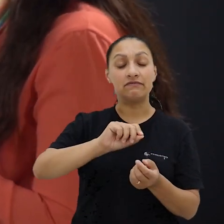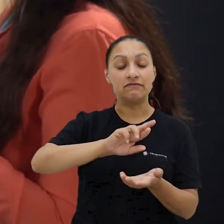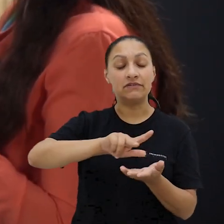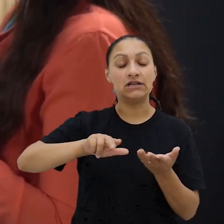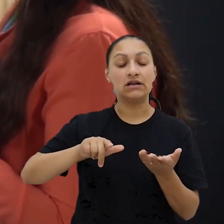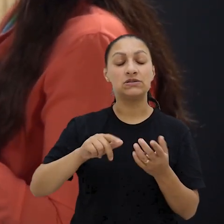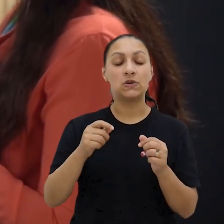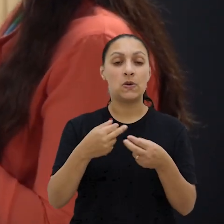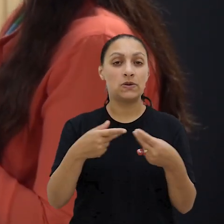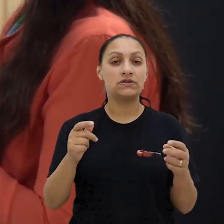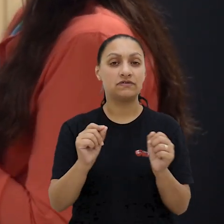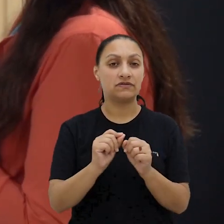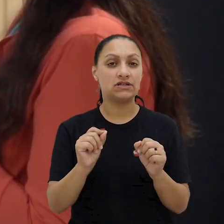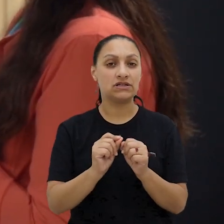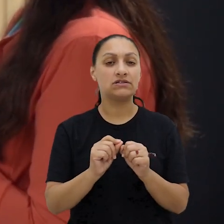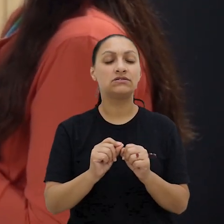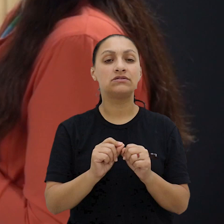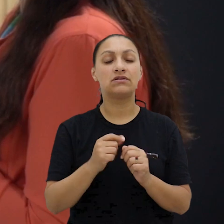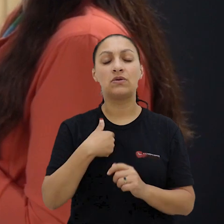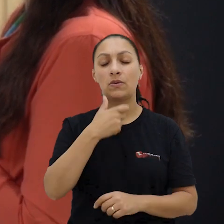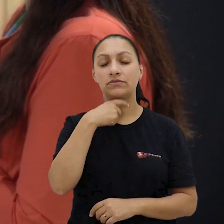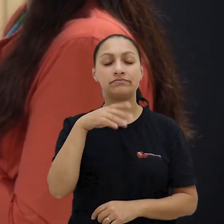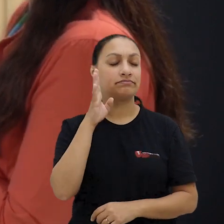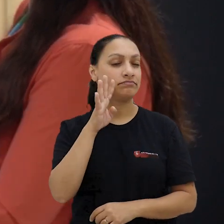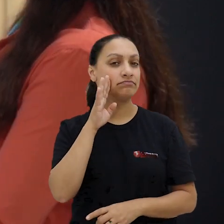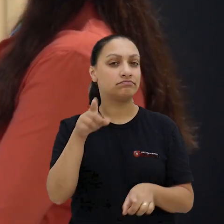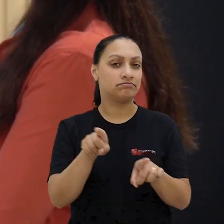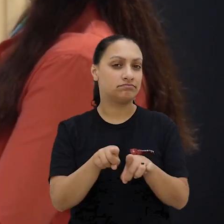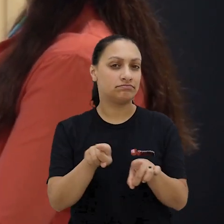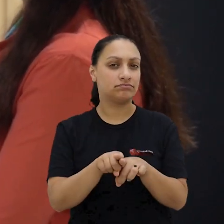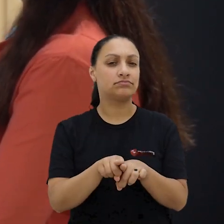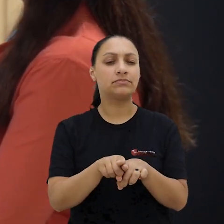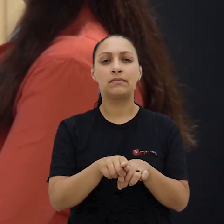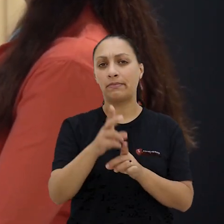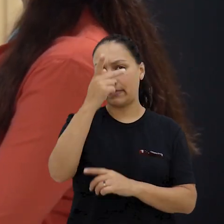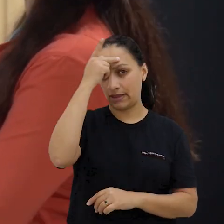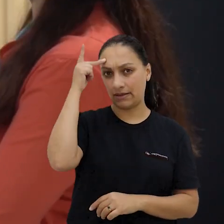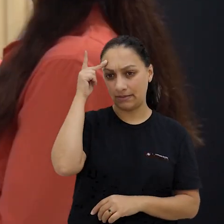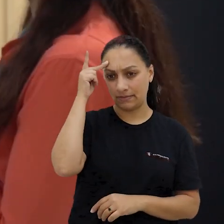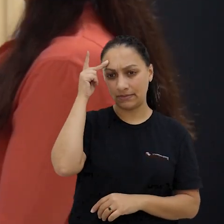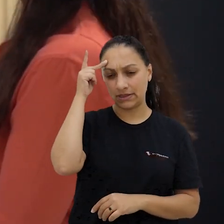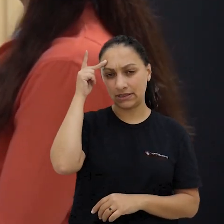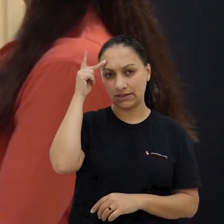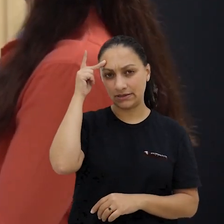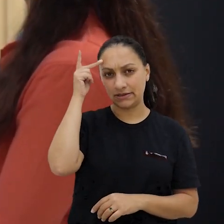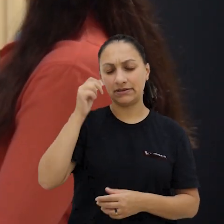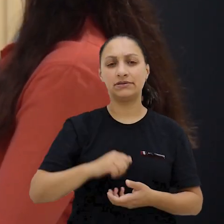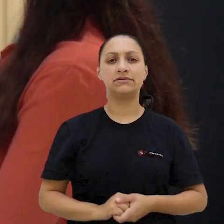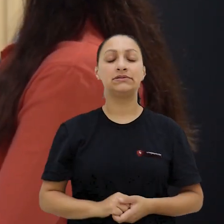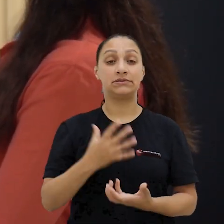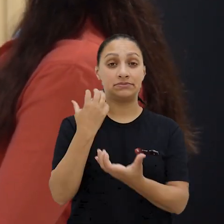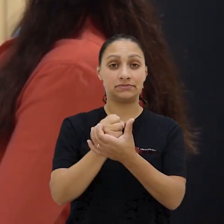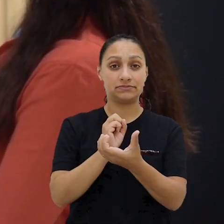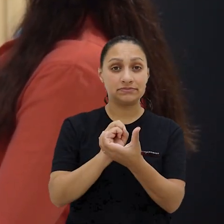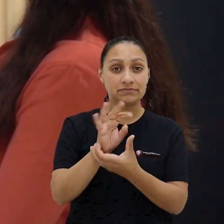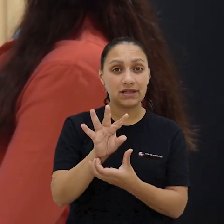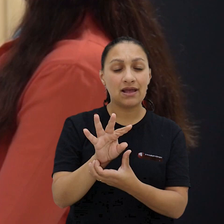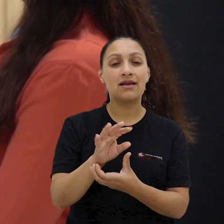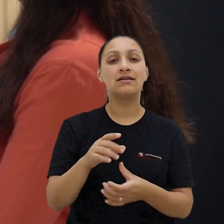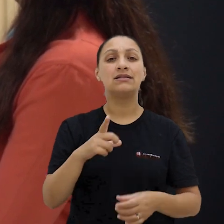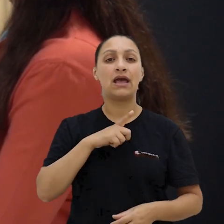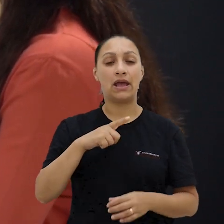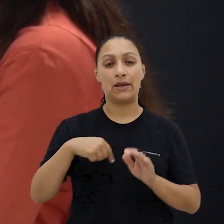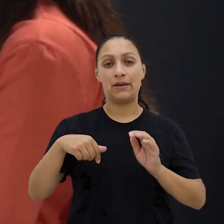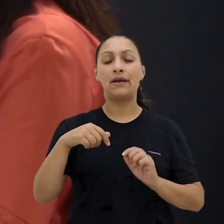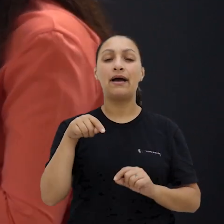coisas. E aí eu acho legal também essa questão da pessoa, que também já acho que é para um outro podcast, a